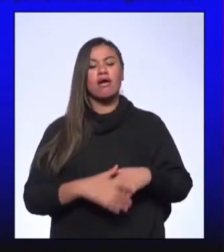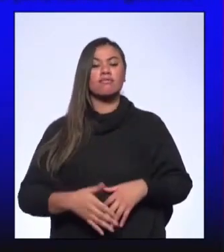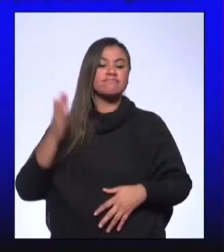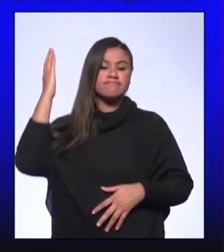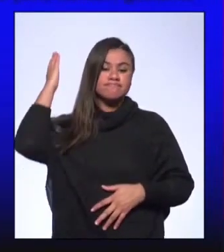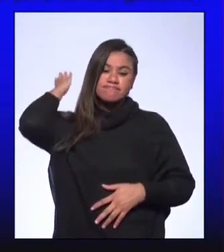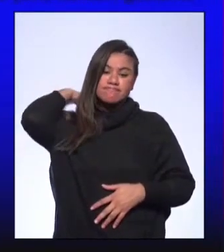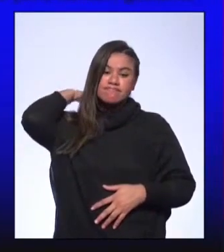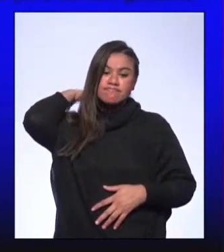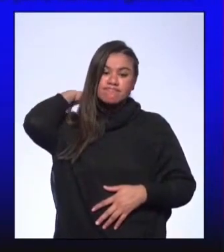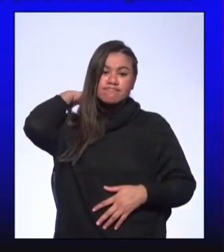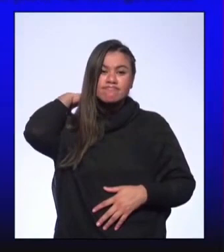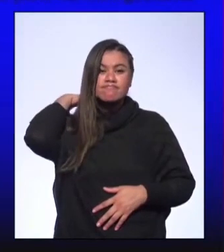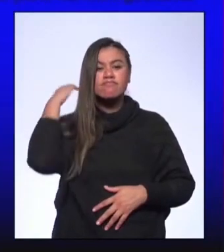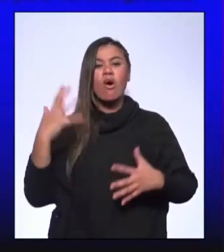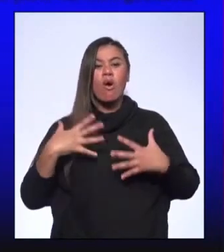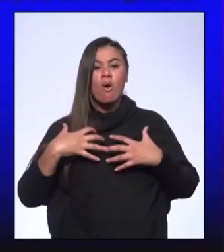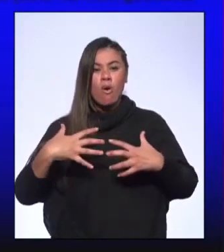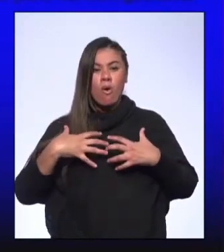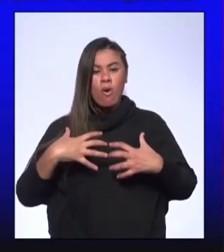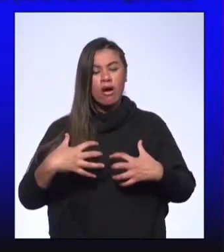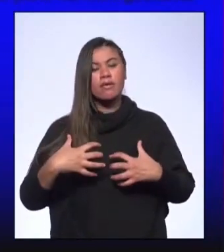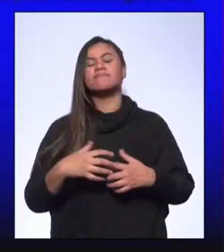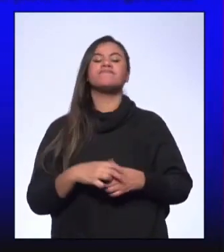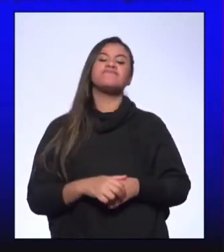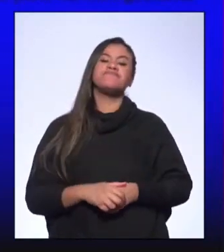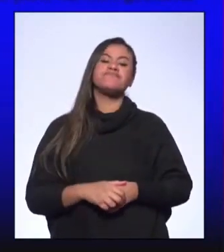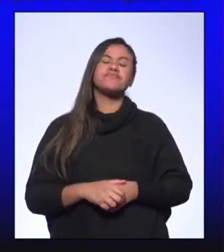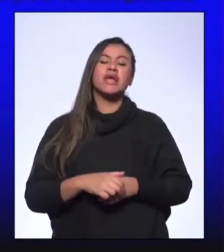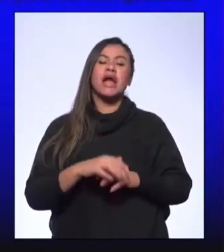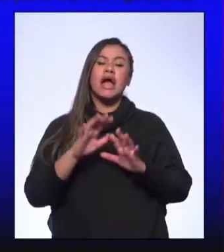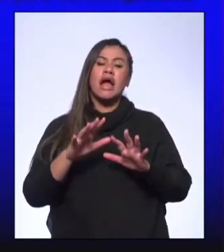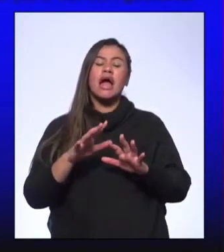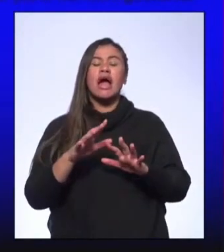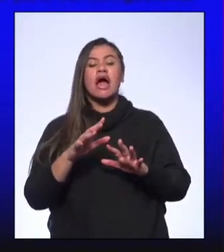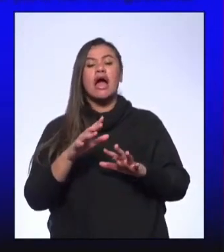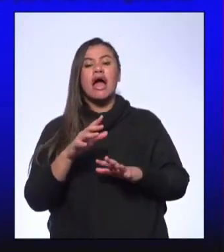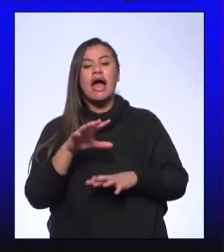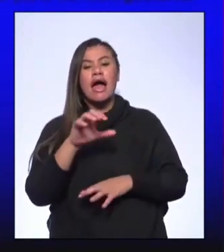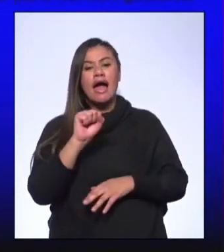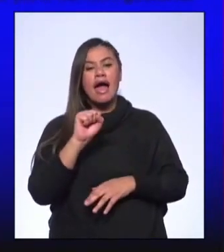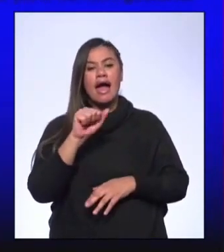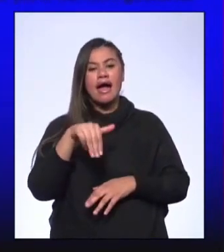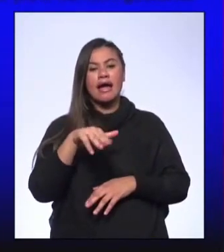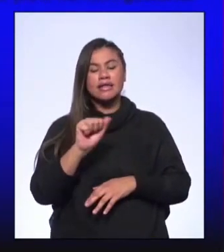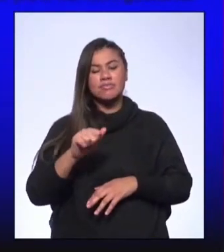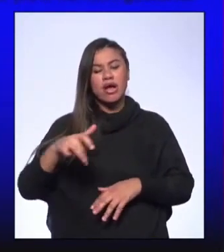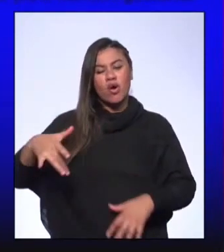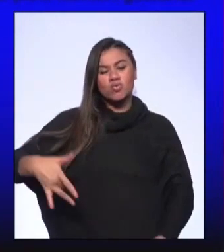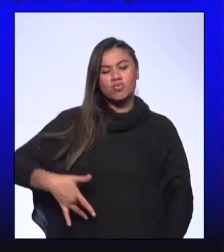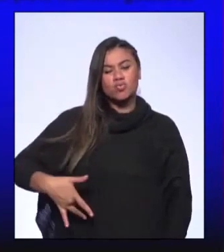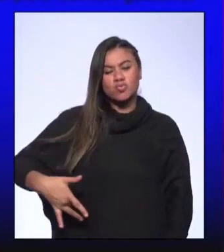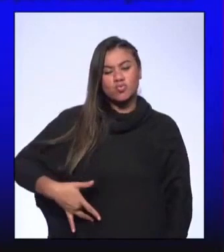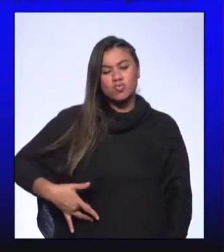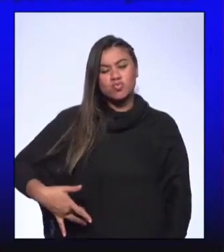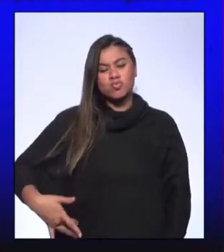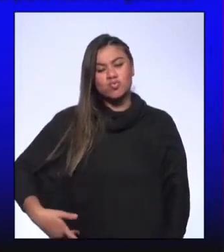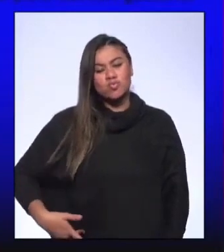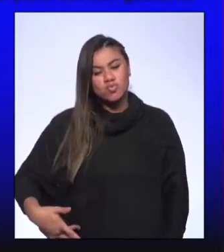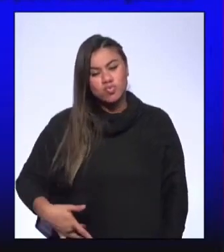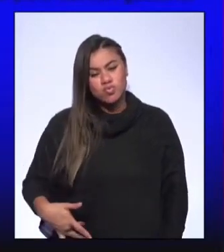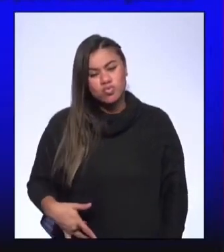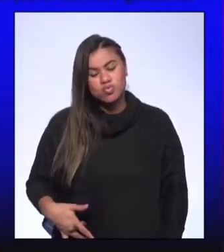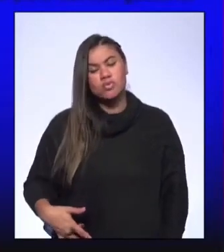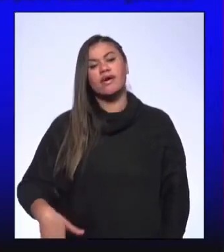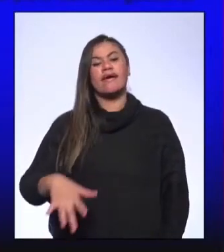asma não leve, asma moderada a grave, doença renal, doença no fígado, crianças com câncer